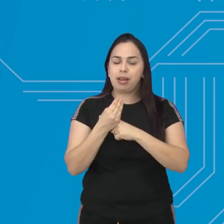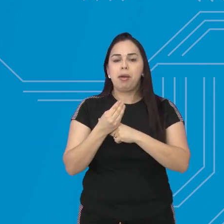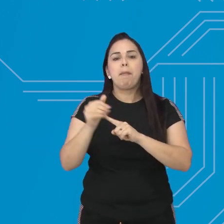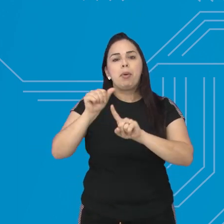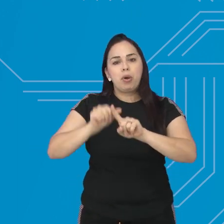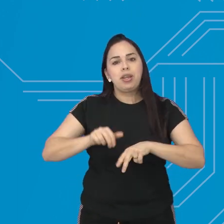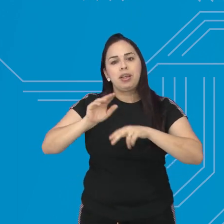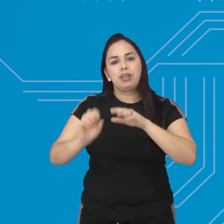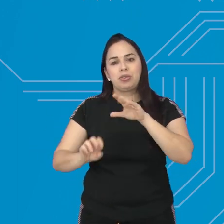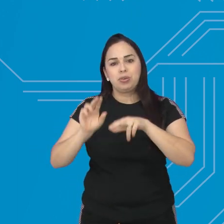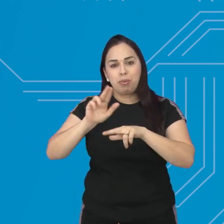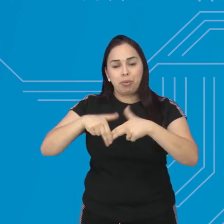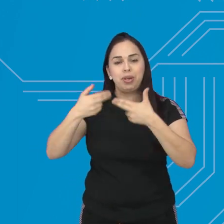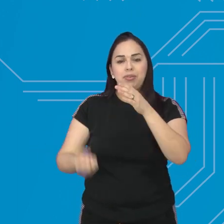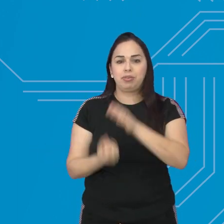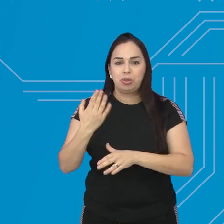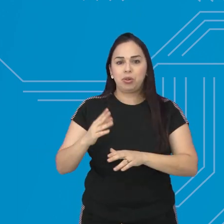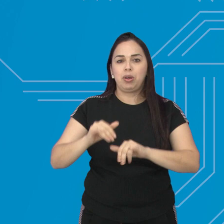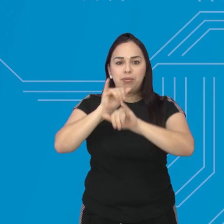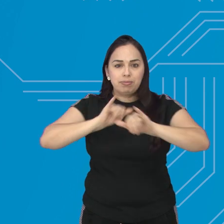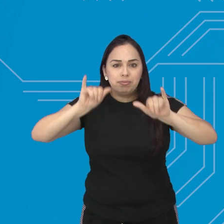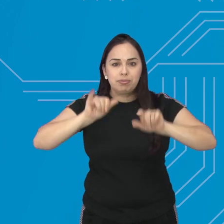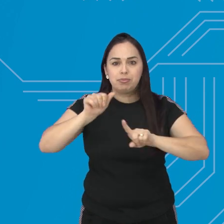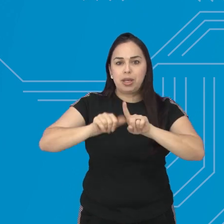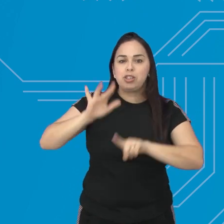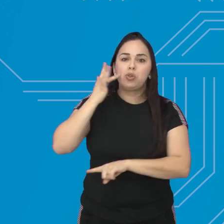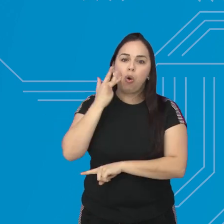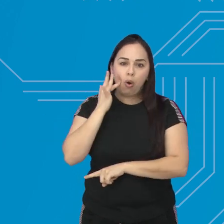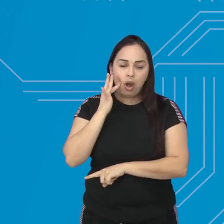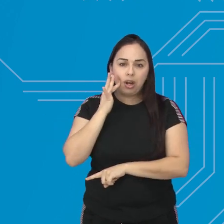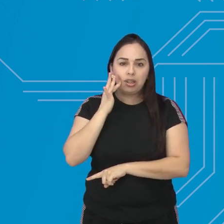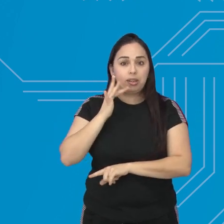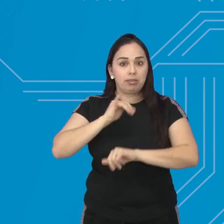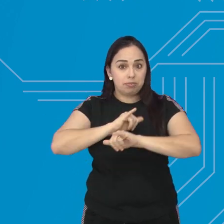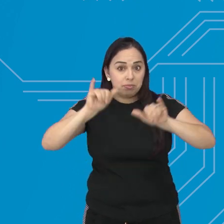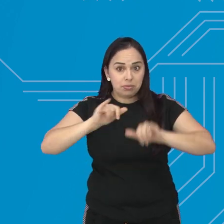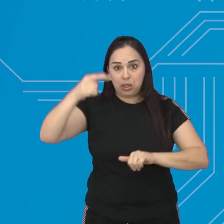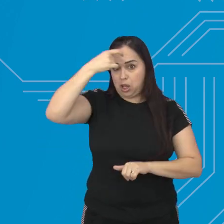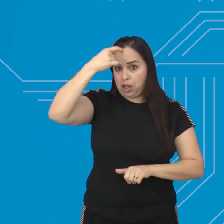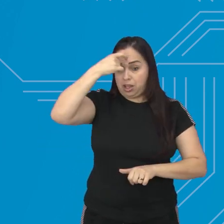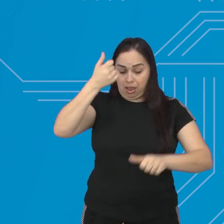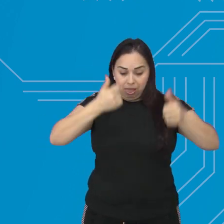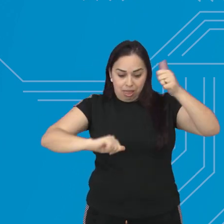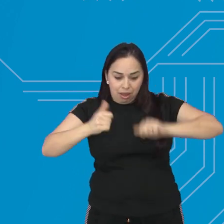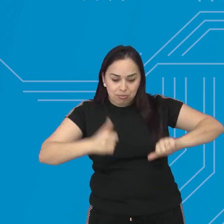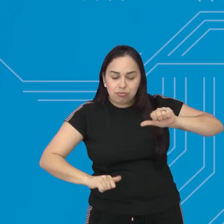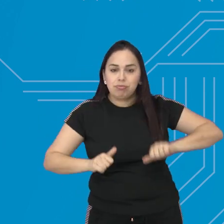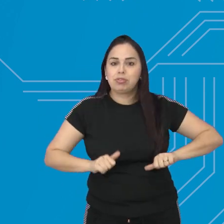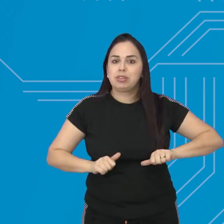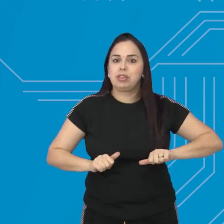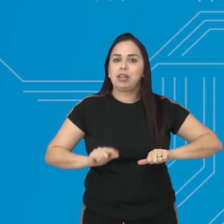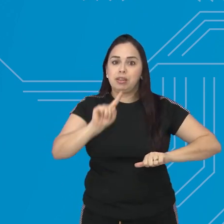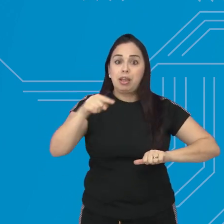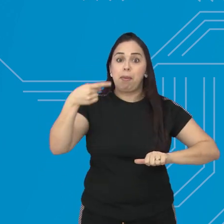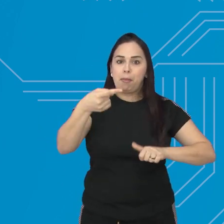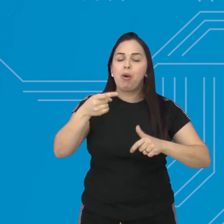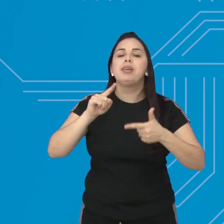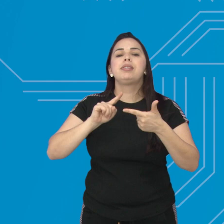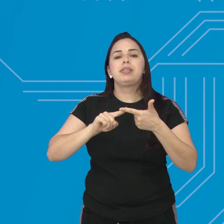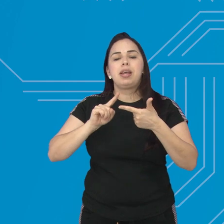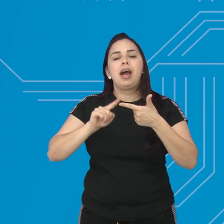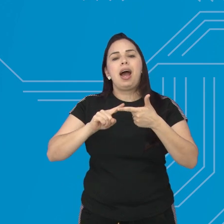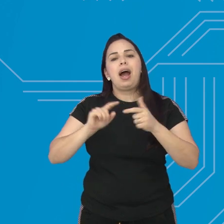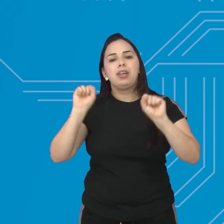terem esse cuidado, foi criada a campanha Janeiro Dourado, que reforça a conscientização sobre a necessidade da avaliação médica para